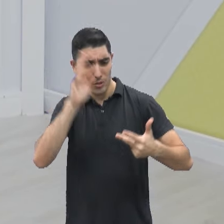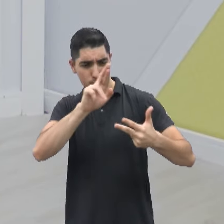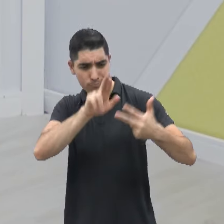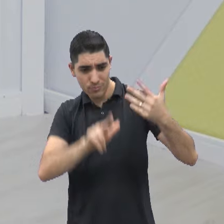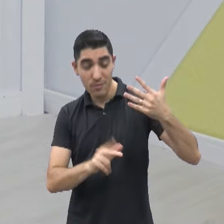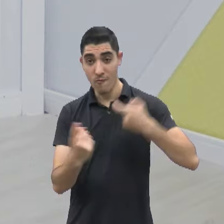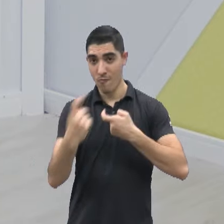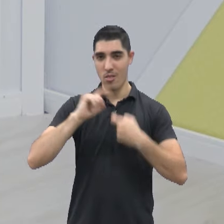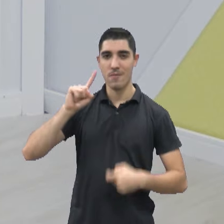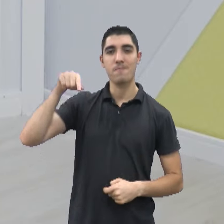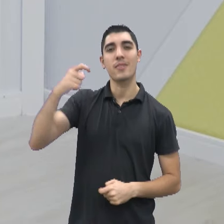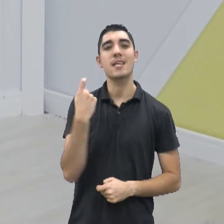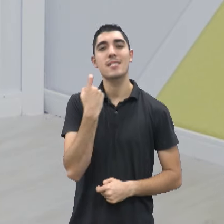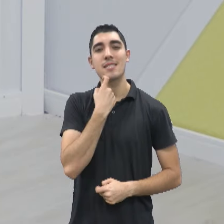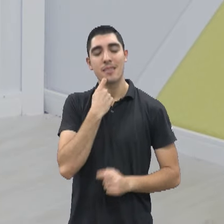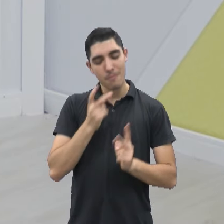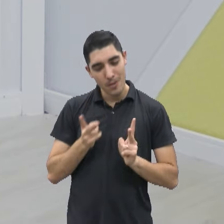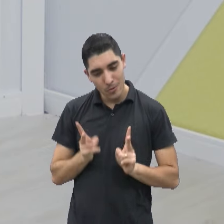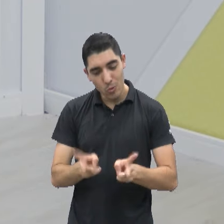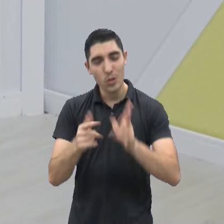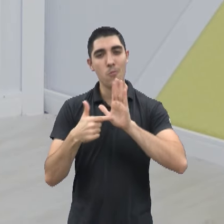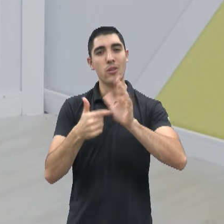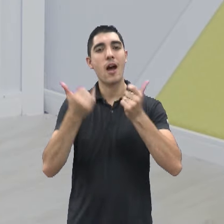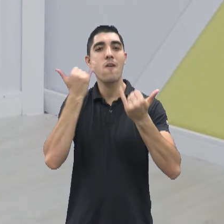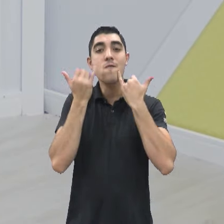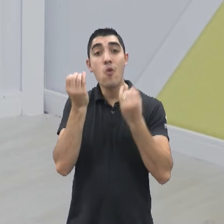volta sexta-feira pra fechar a semana e te deixar